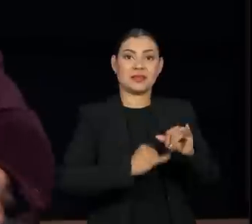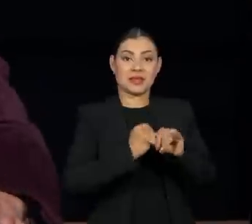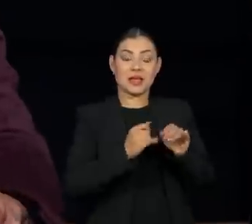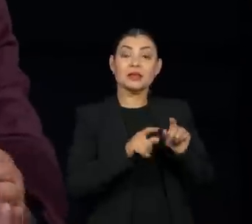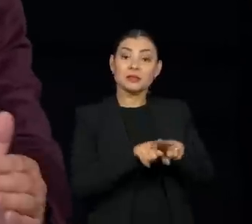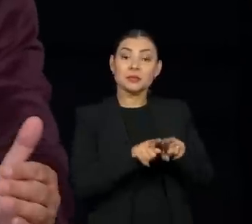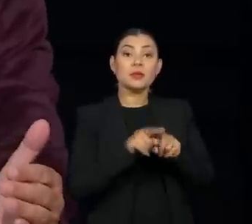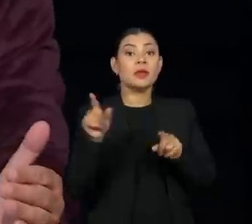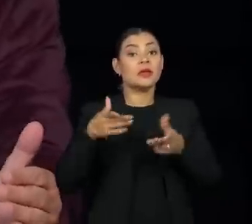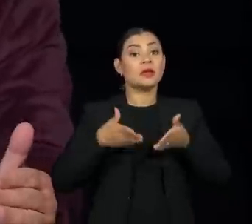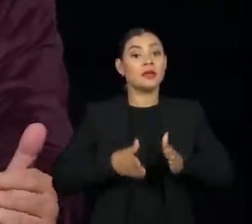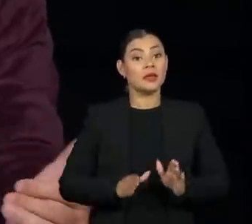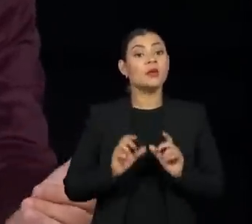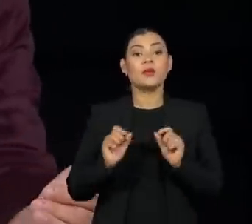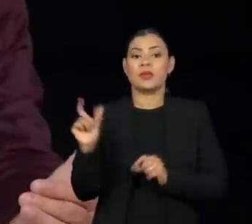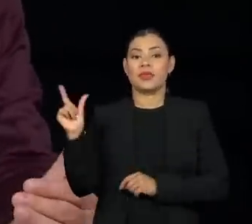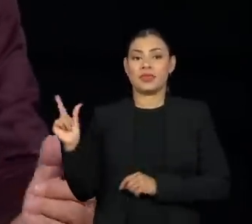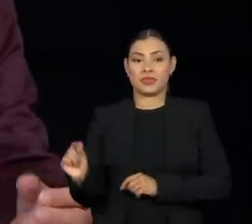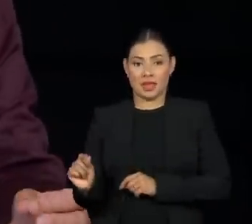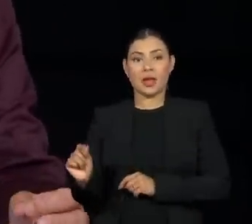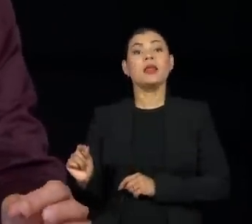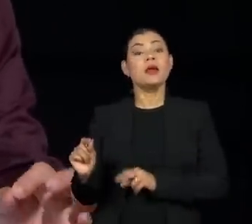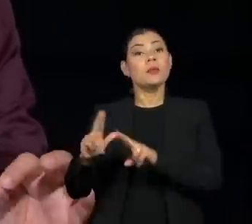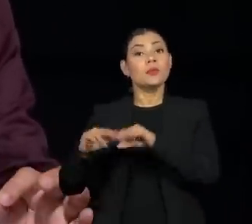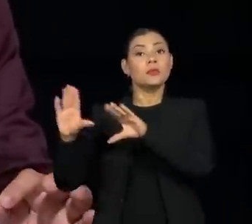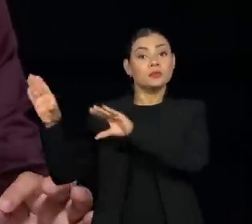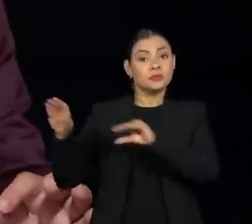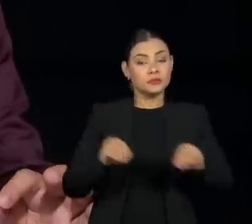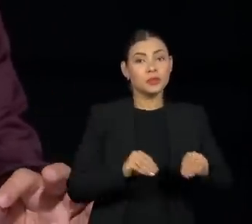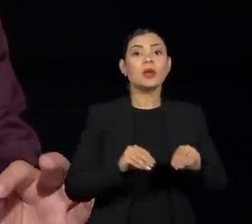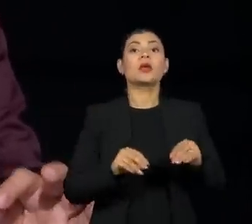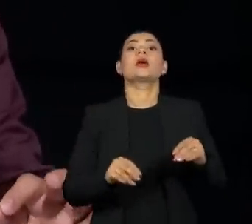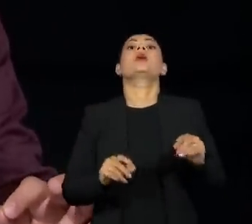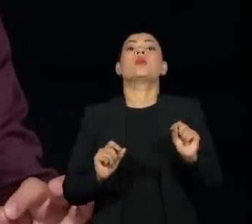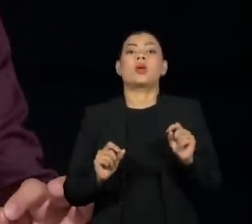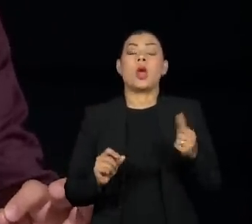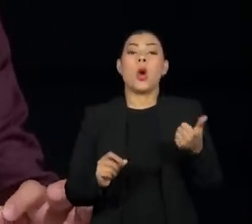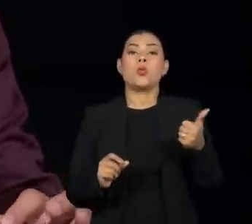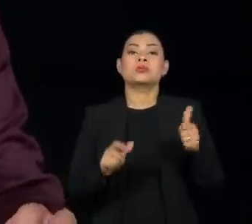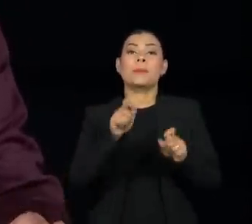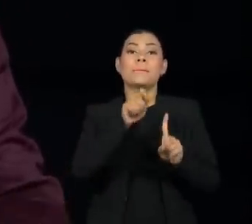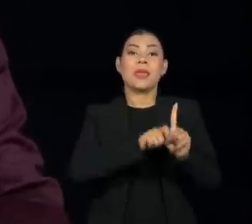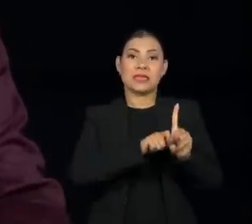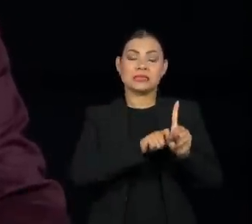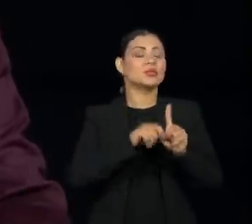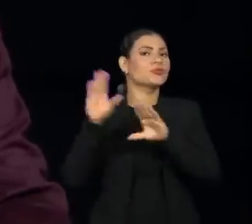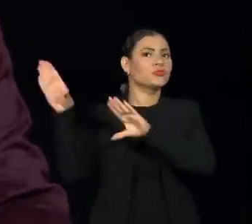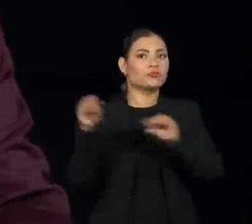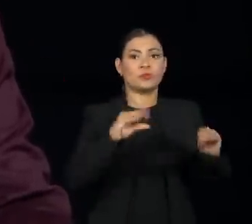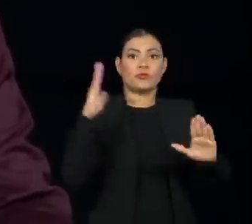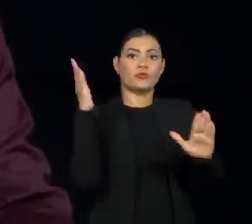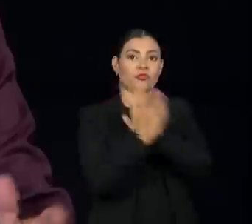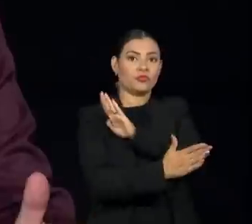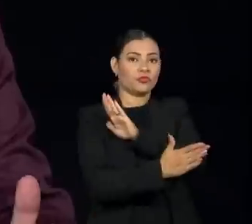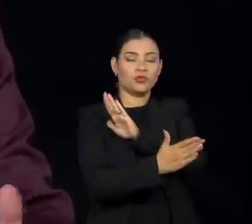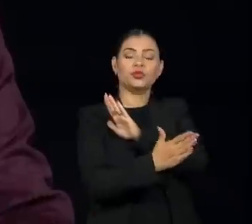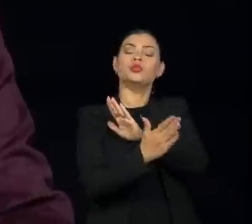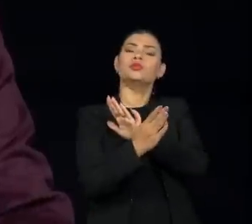Trieste Itália veio para o Brasil como refugiado aos 11 meses de idade